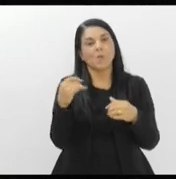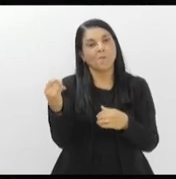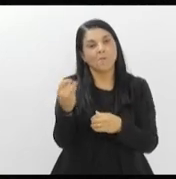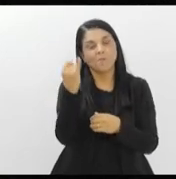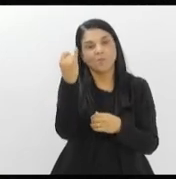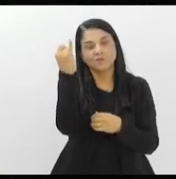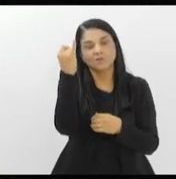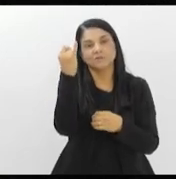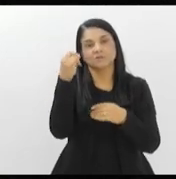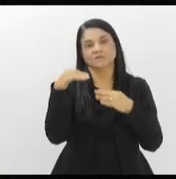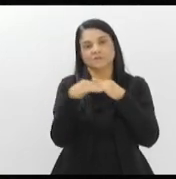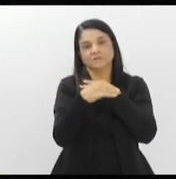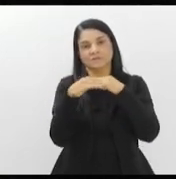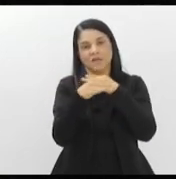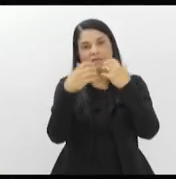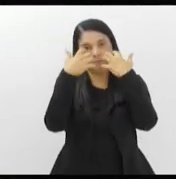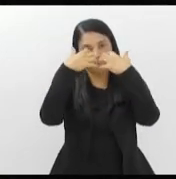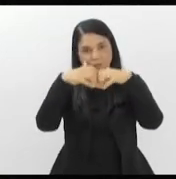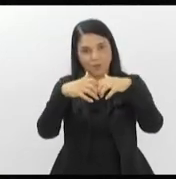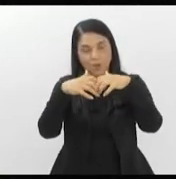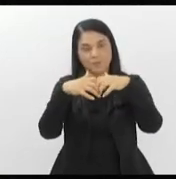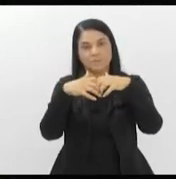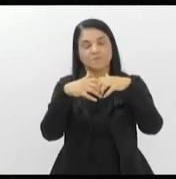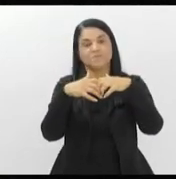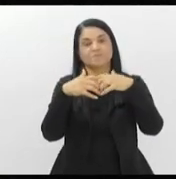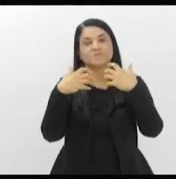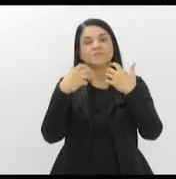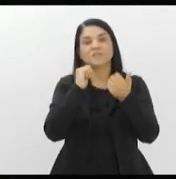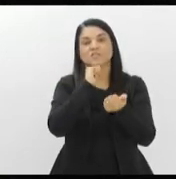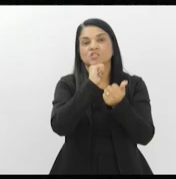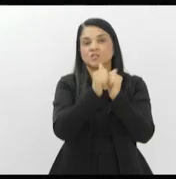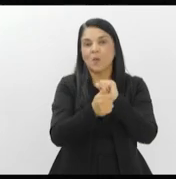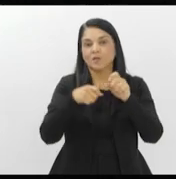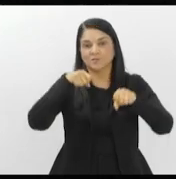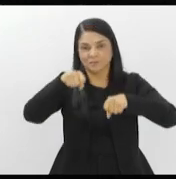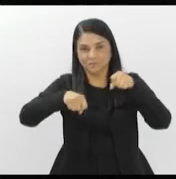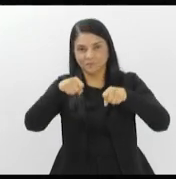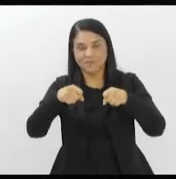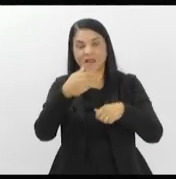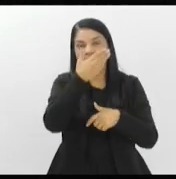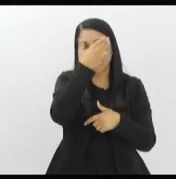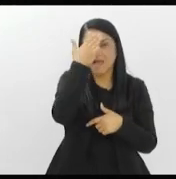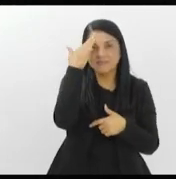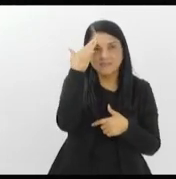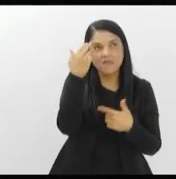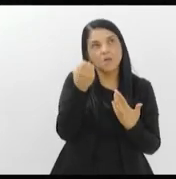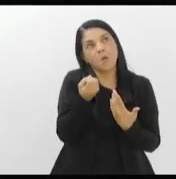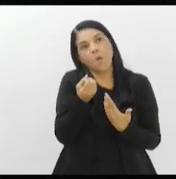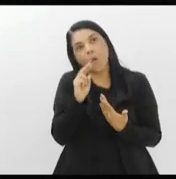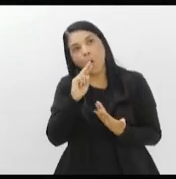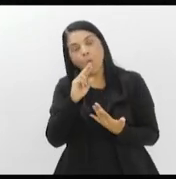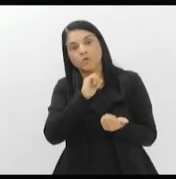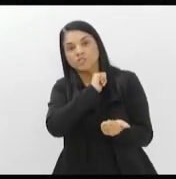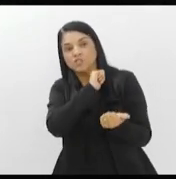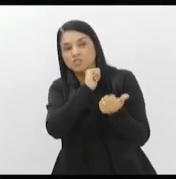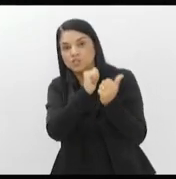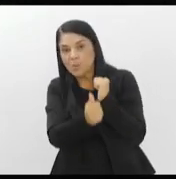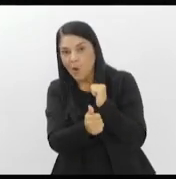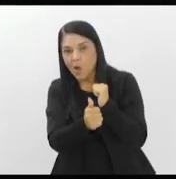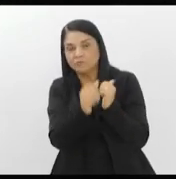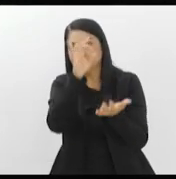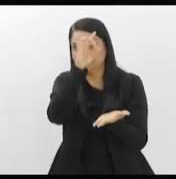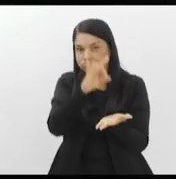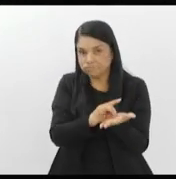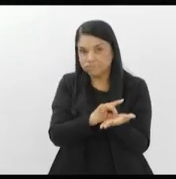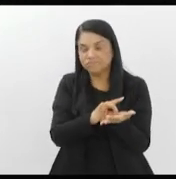a nossa cidade na prática desse esporte, seja para o lazer, seja para o esporte de alto rendimento, mas Petrópolis está